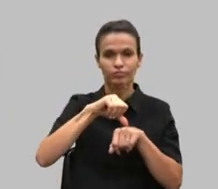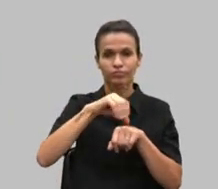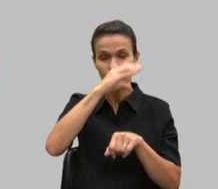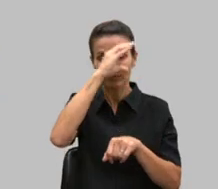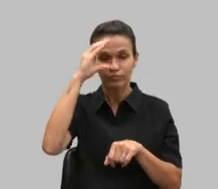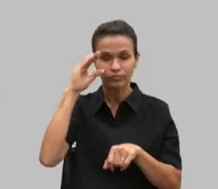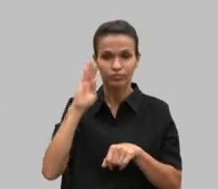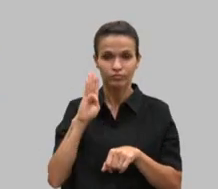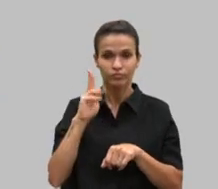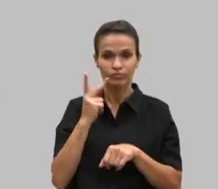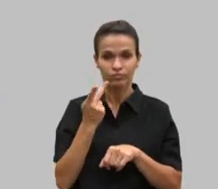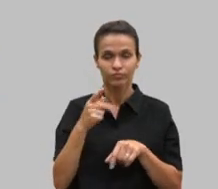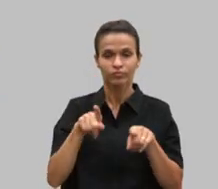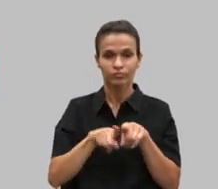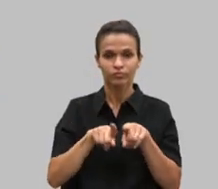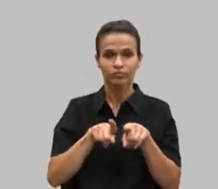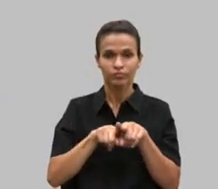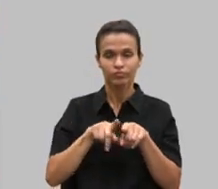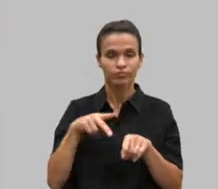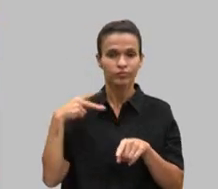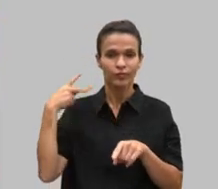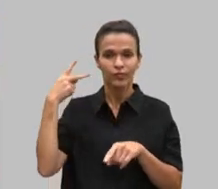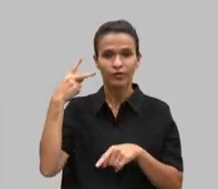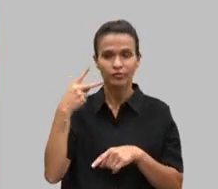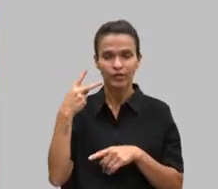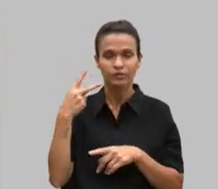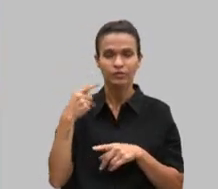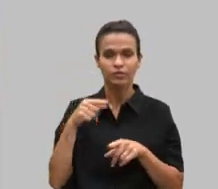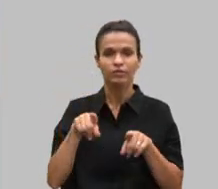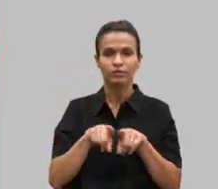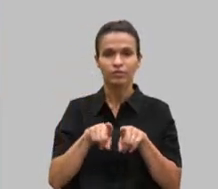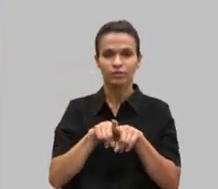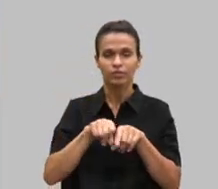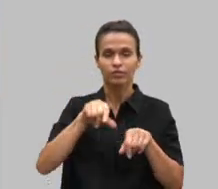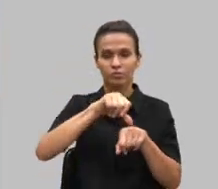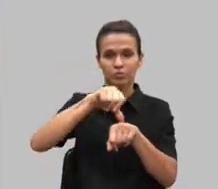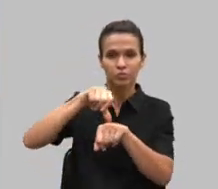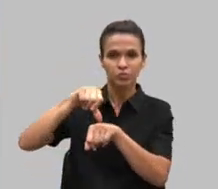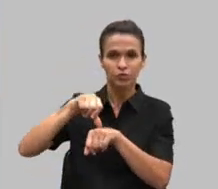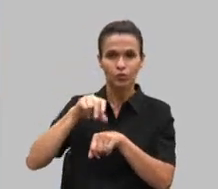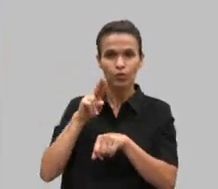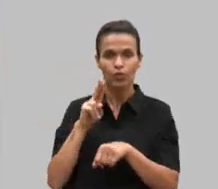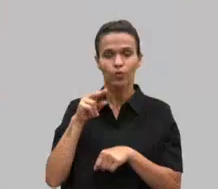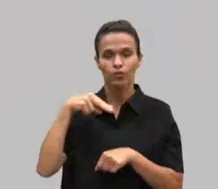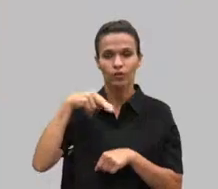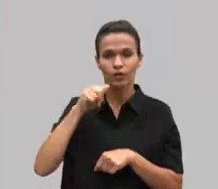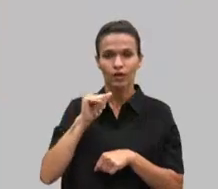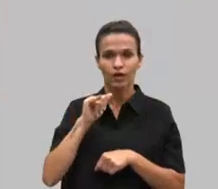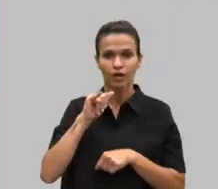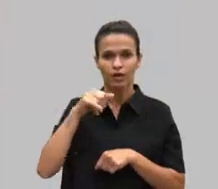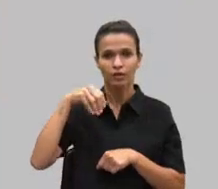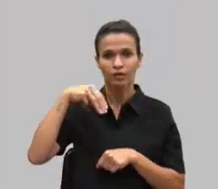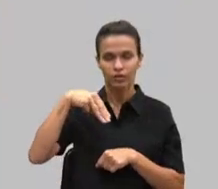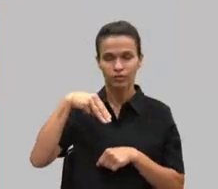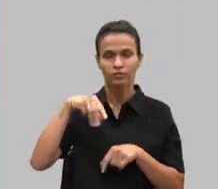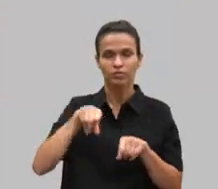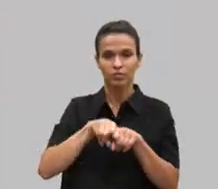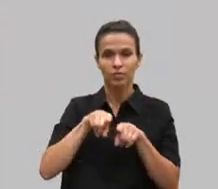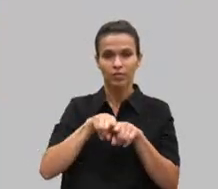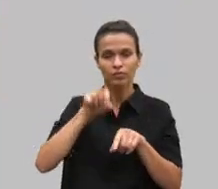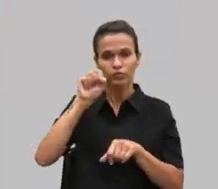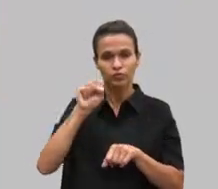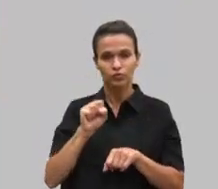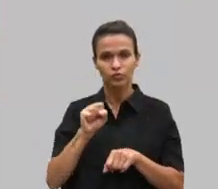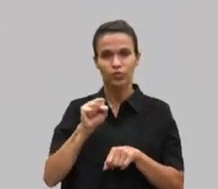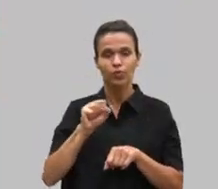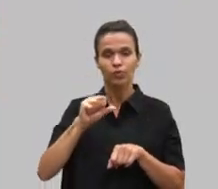Municipal de Vespasiano Paulo Noroeste coordenado pela câmara municipal de Unaí Polo coordenado pela câmara municipal